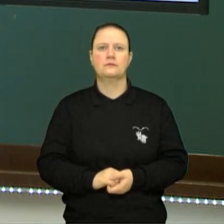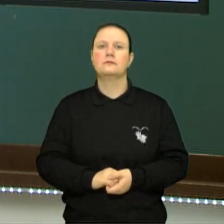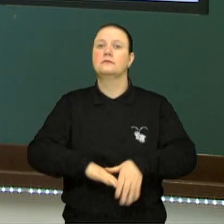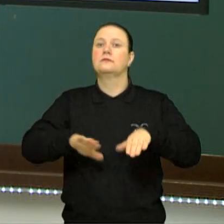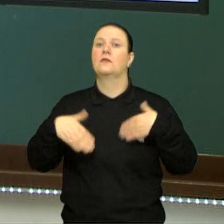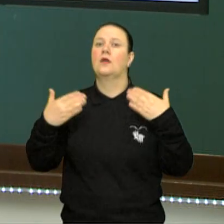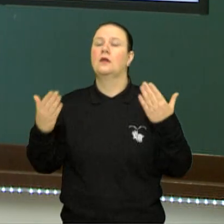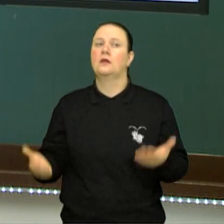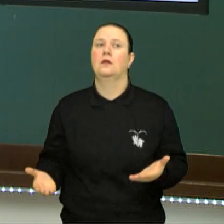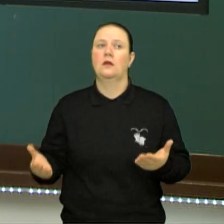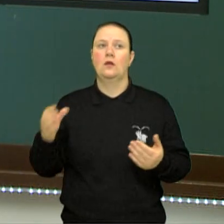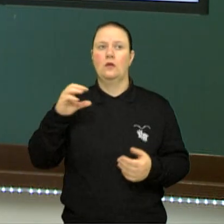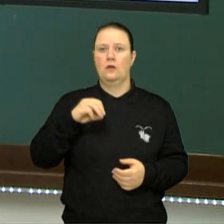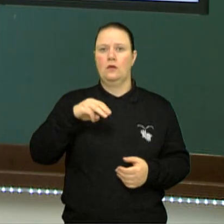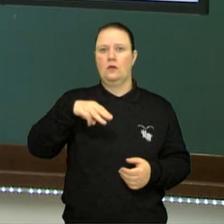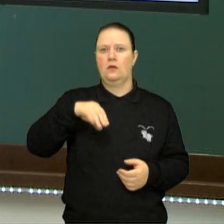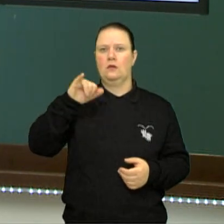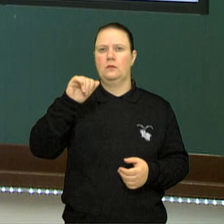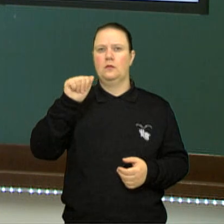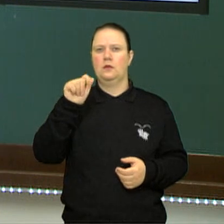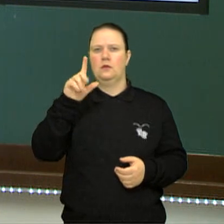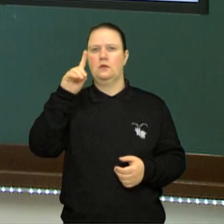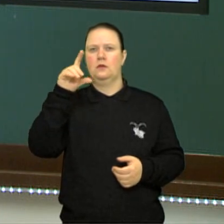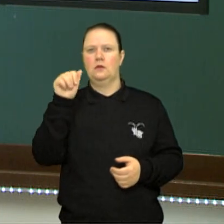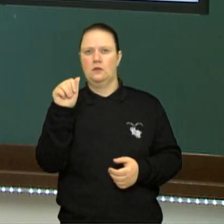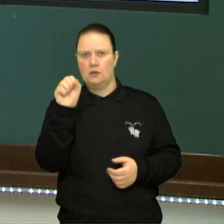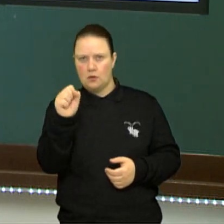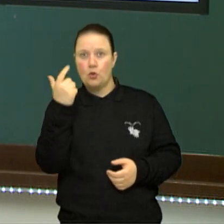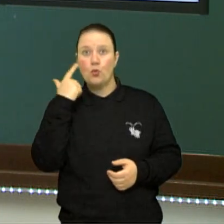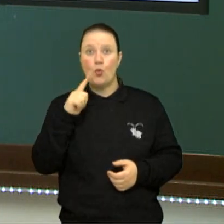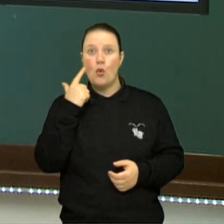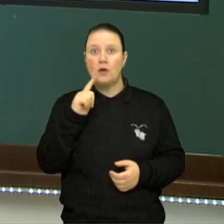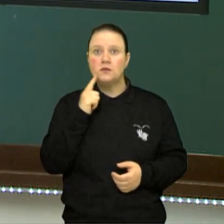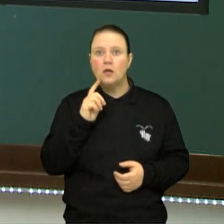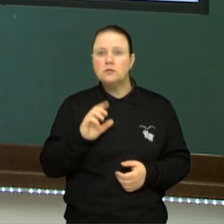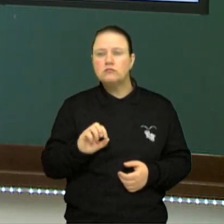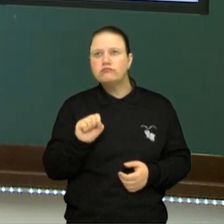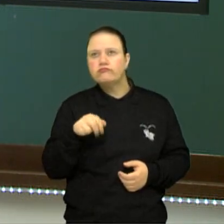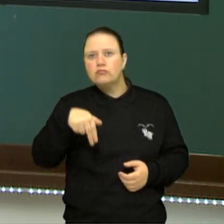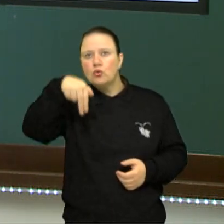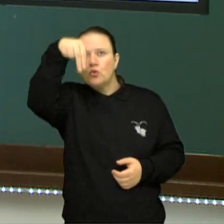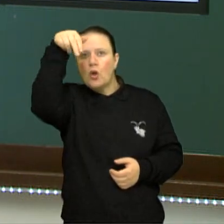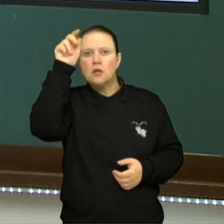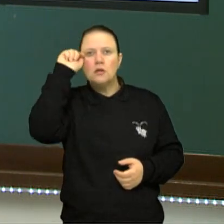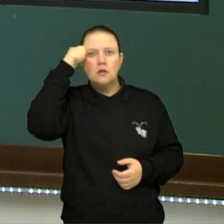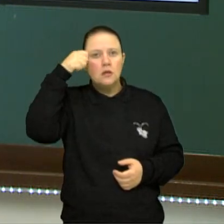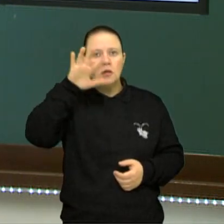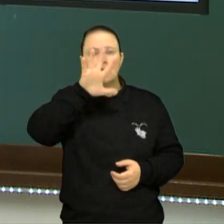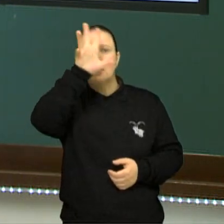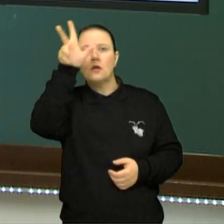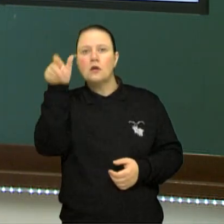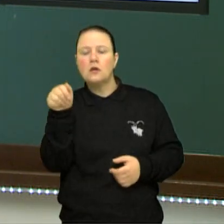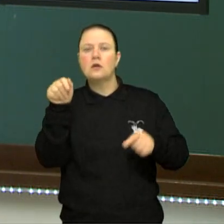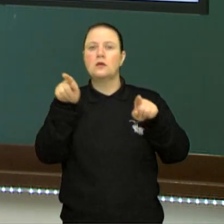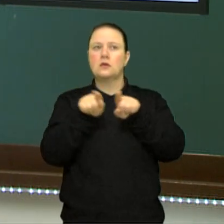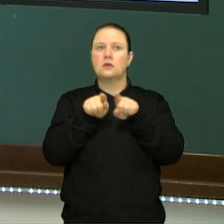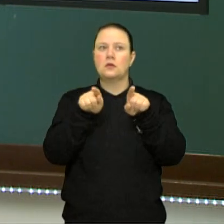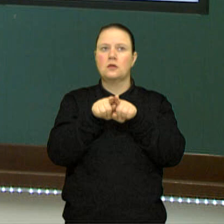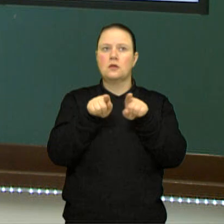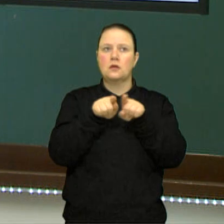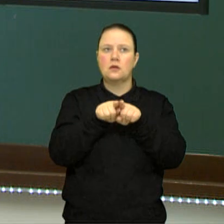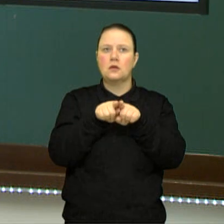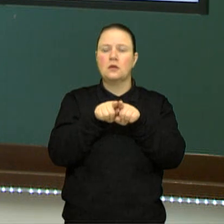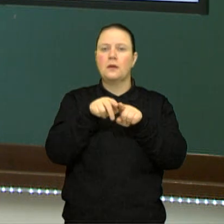Então, pessoal, os Omíadas eles vão conquistar o norte da África e vão chegar, pessoal, pasmem, a Península